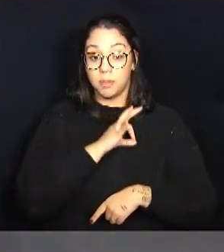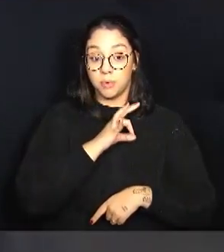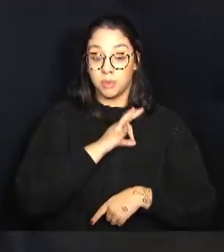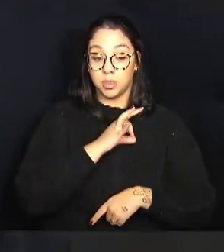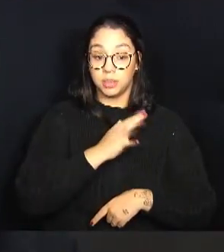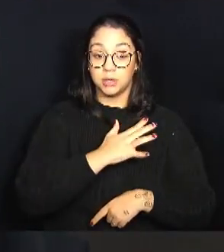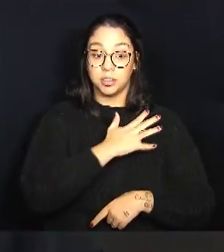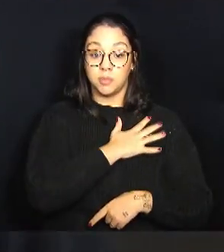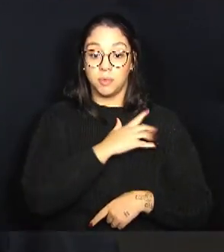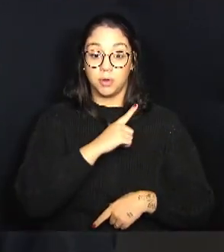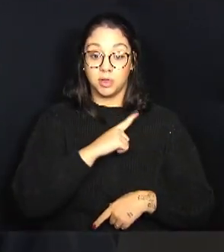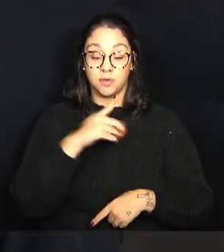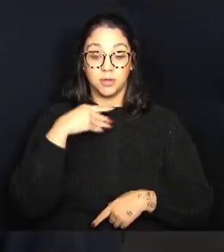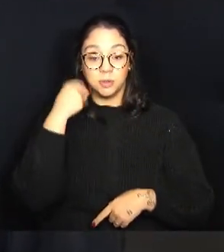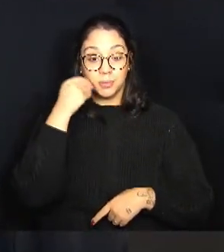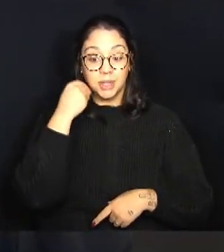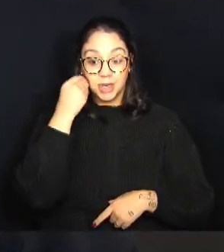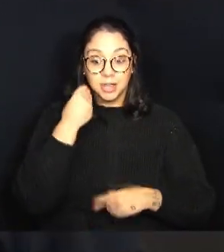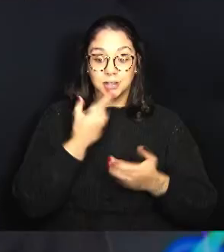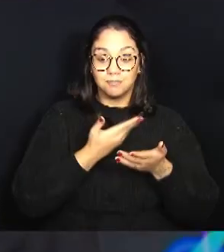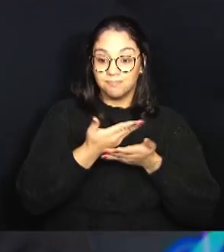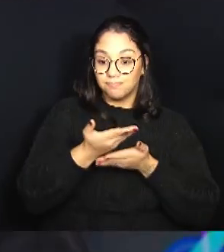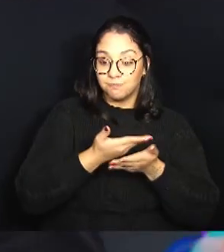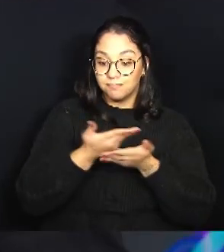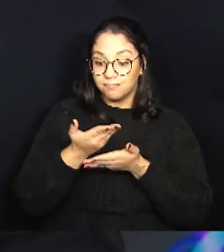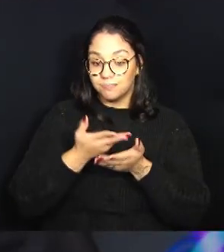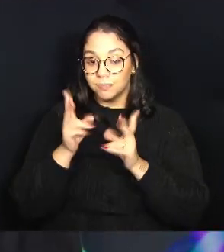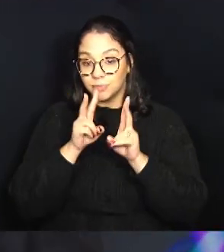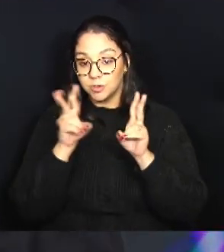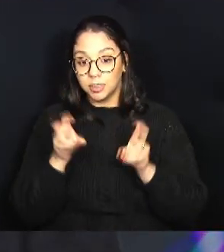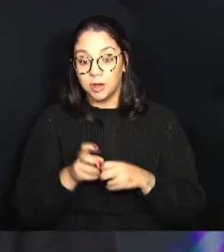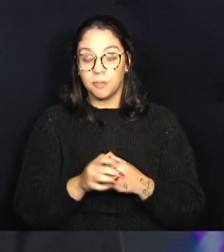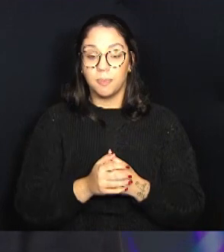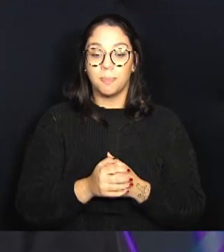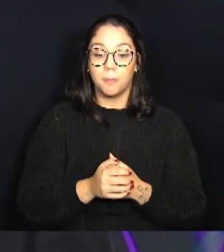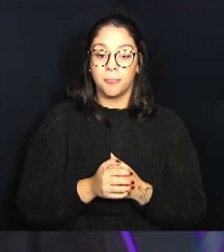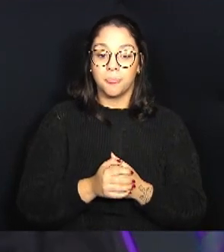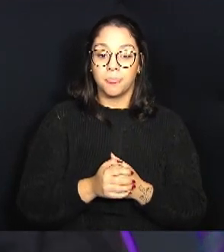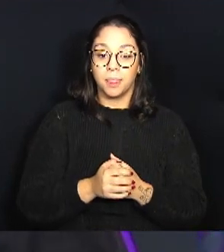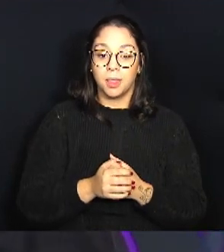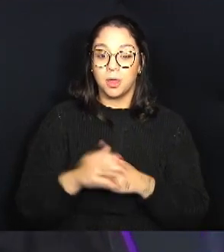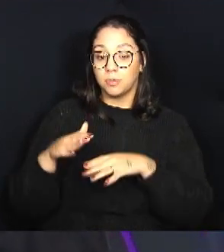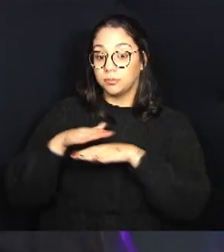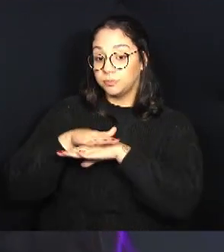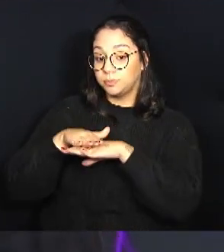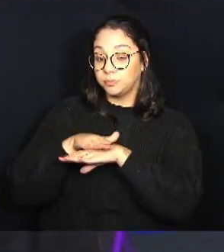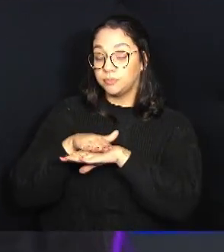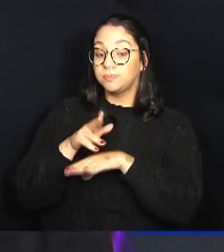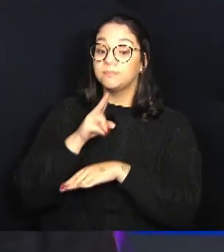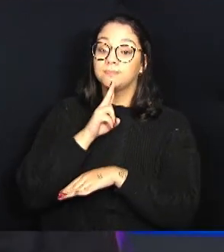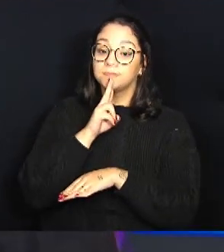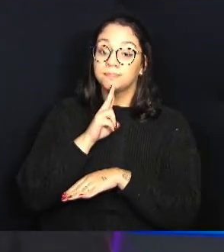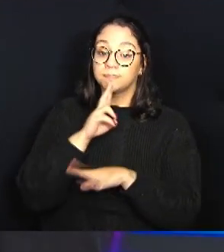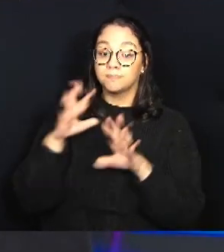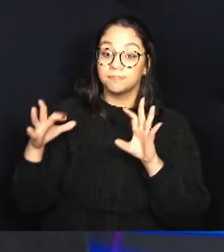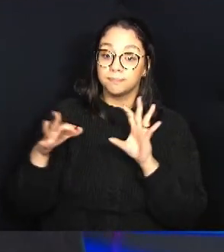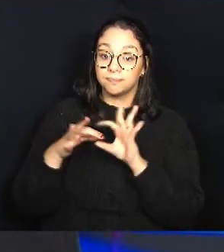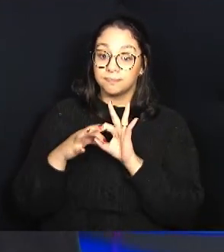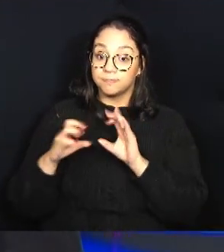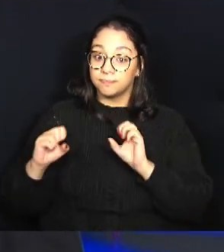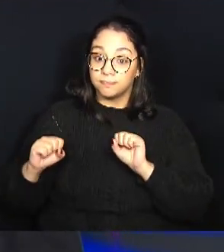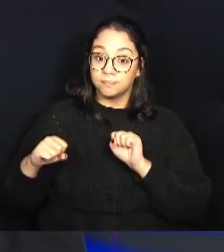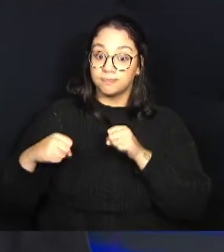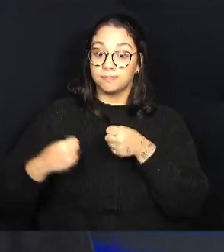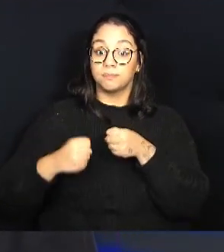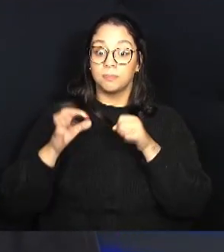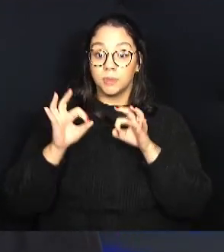veio trocar experiências sobre o assunto. Então, em conversa com o vereador Nelson, nós estamos unindo forças para que realmente